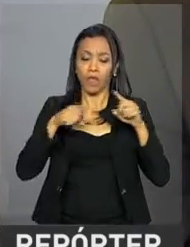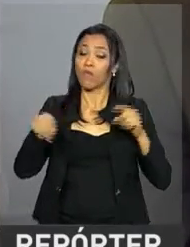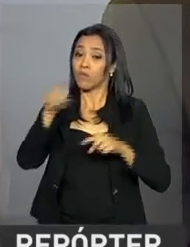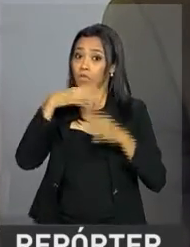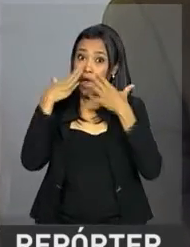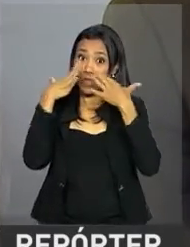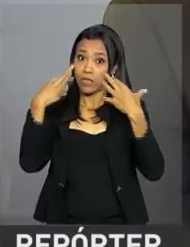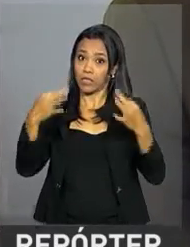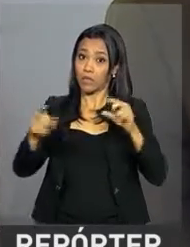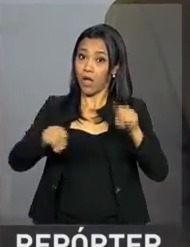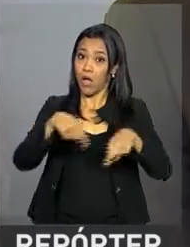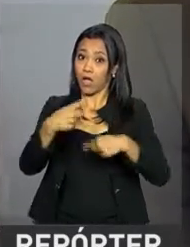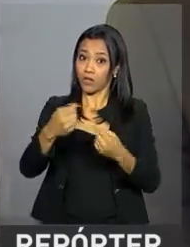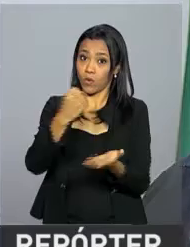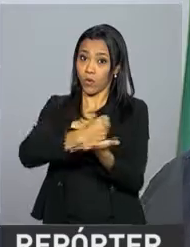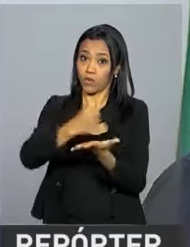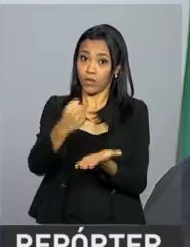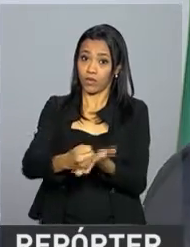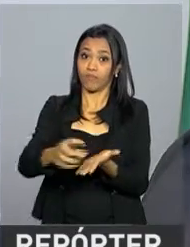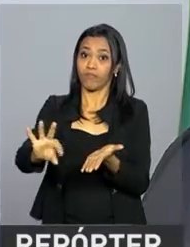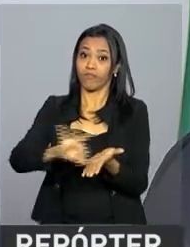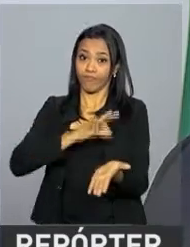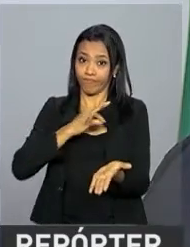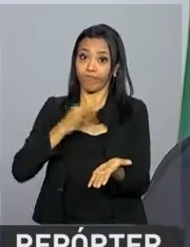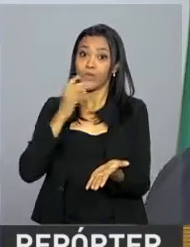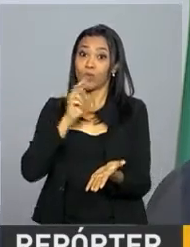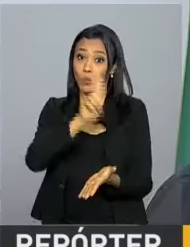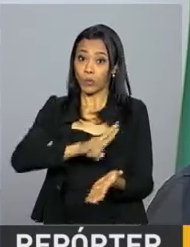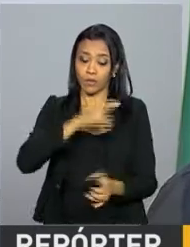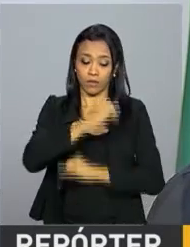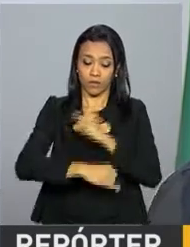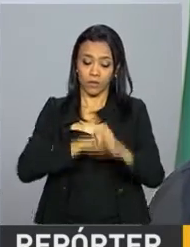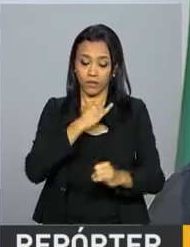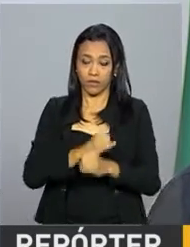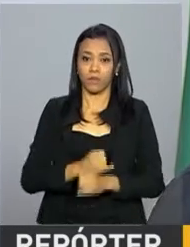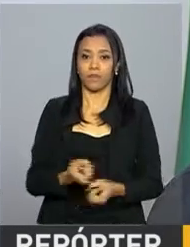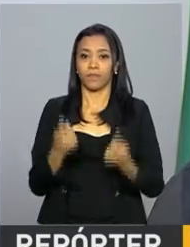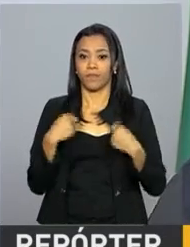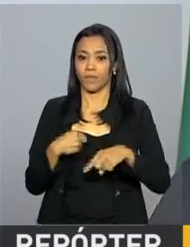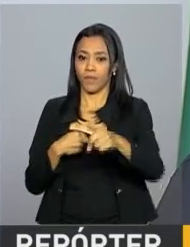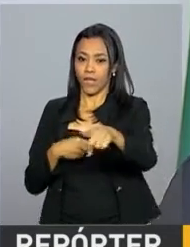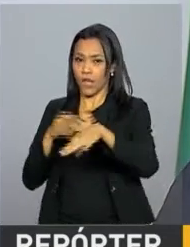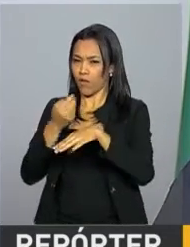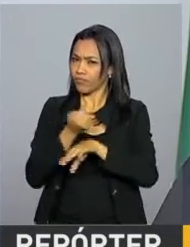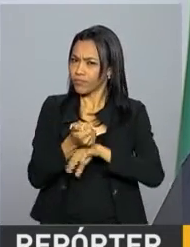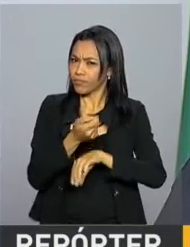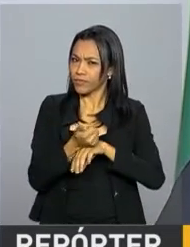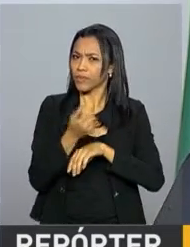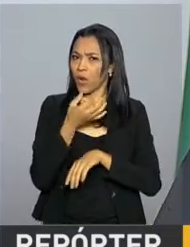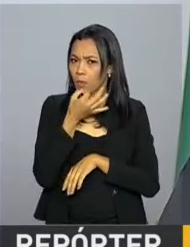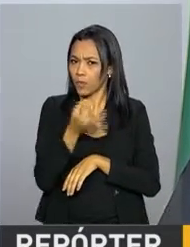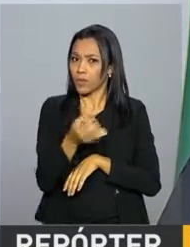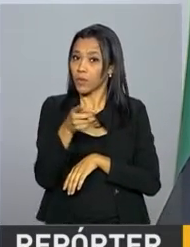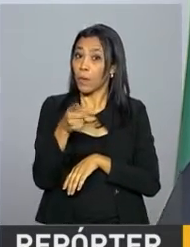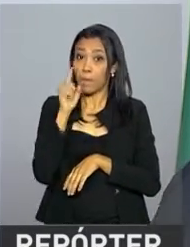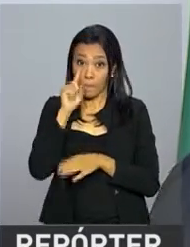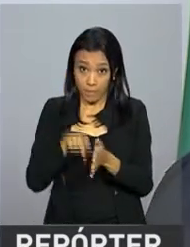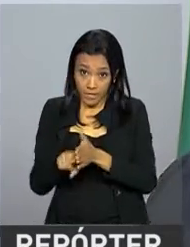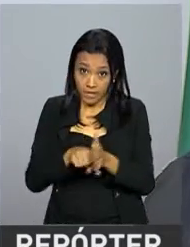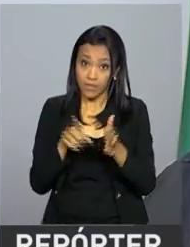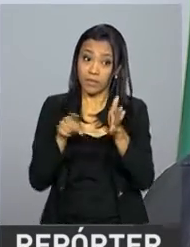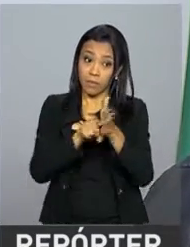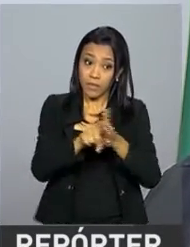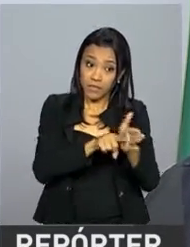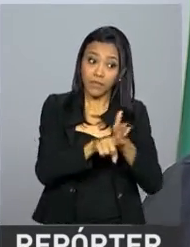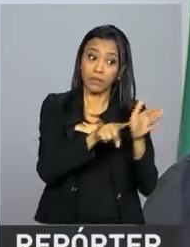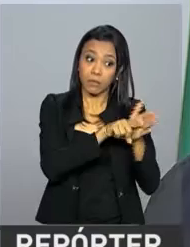planos pelos meios digitais. A dica que a gente sempre dá para os consumidores é pesquise, pesquise, pesquise.